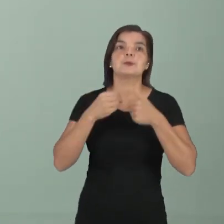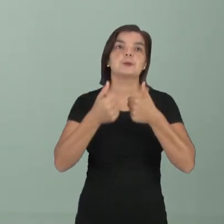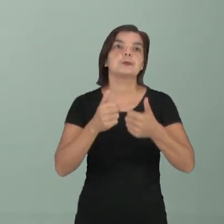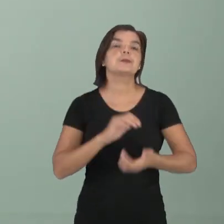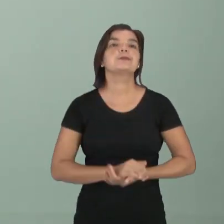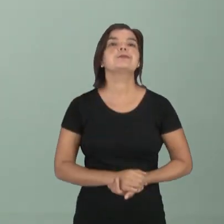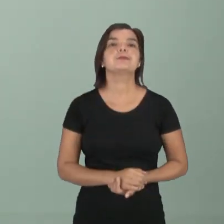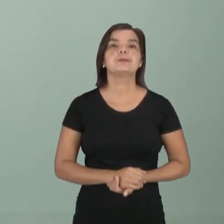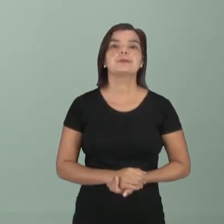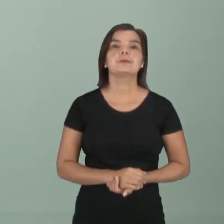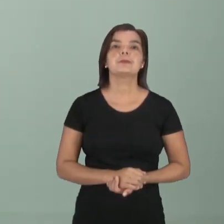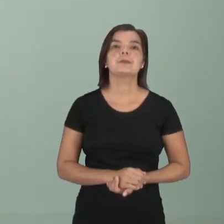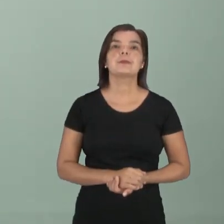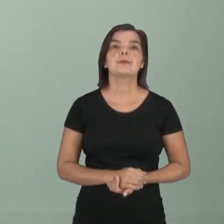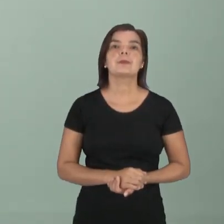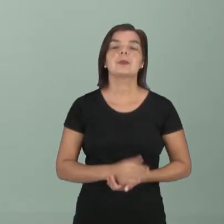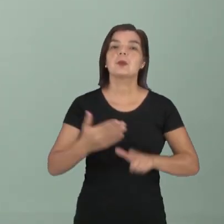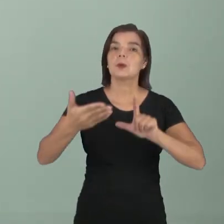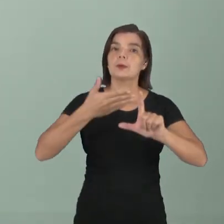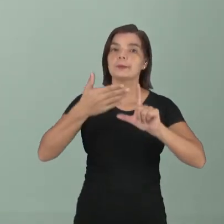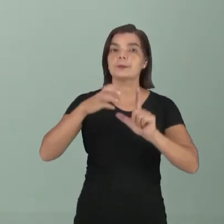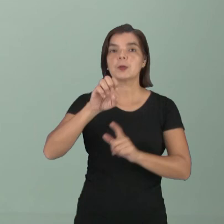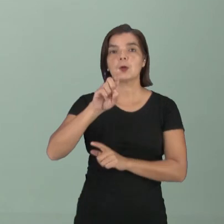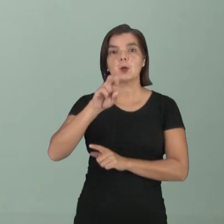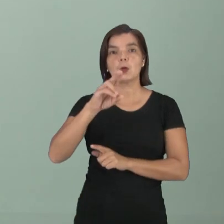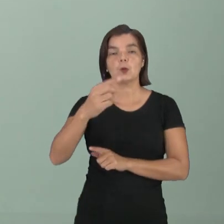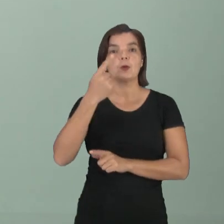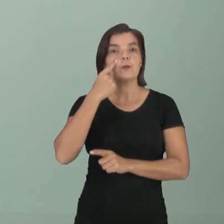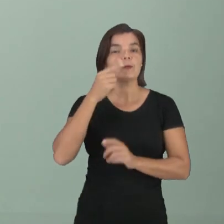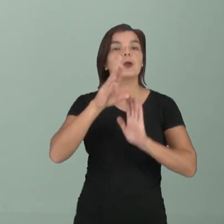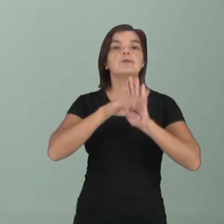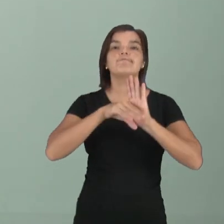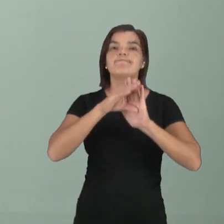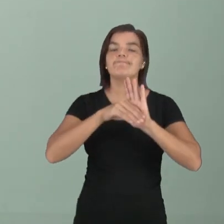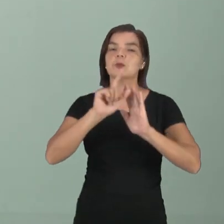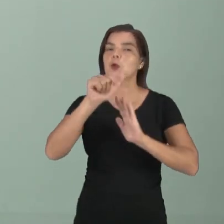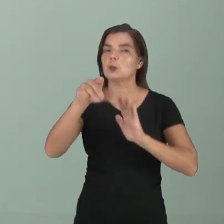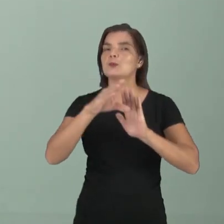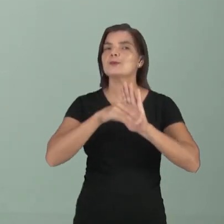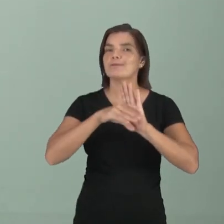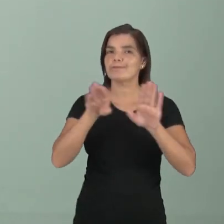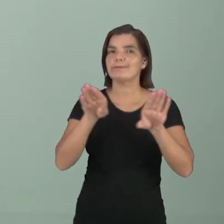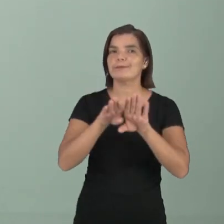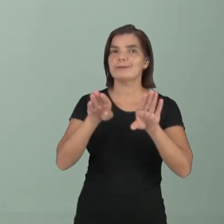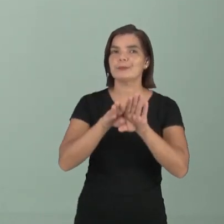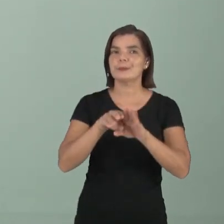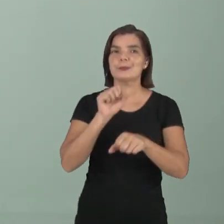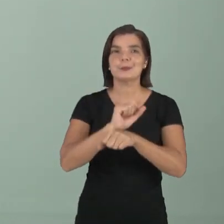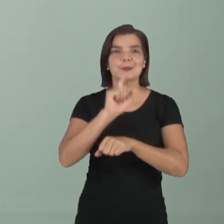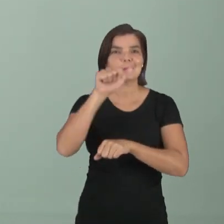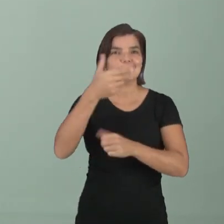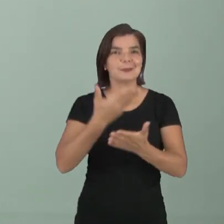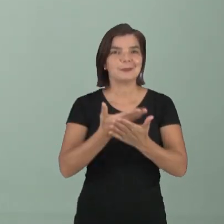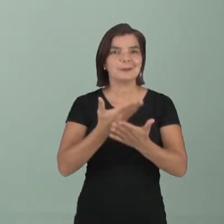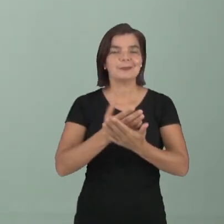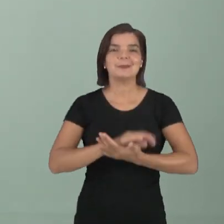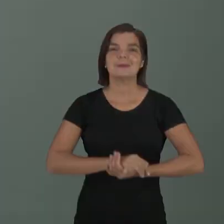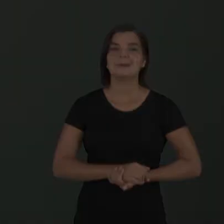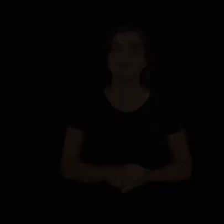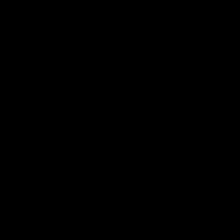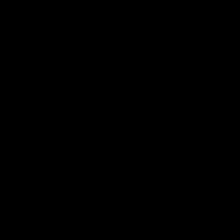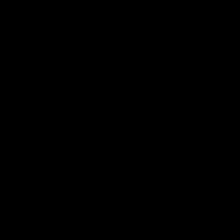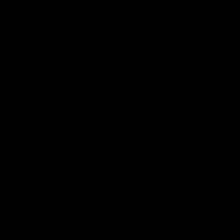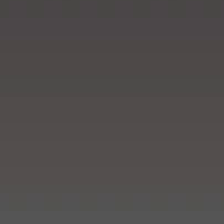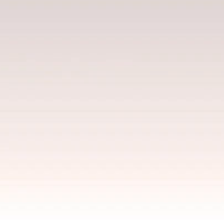bom? Eu vou pedir que você acesse a plataforma Eduque para verificar esses conteúdos e outros conteúdos também. Eu te espero aqui na próxima aula.